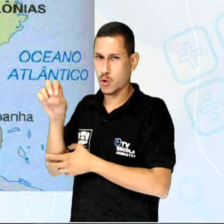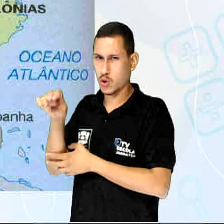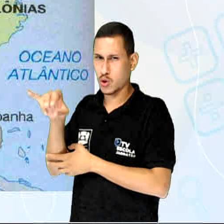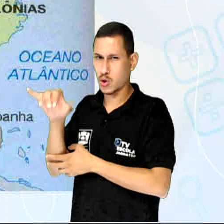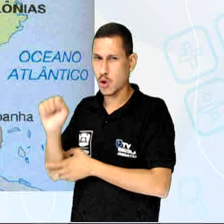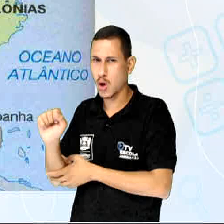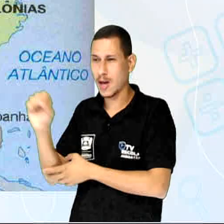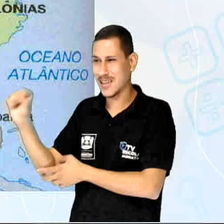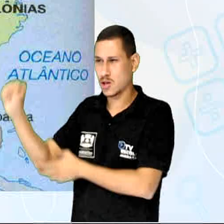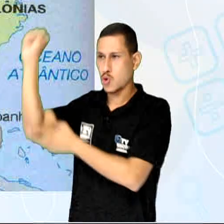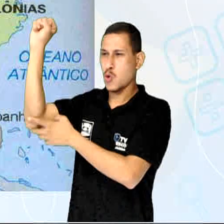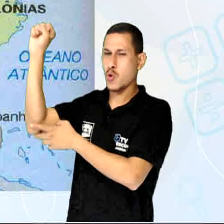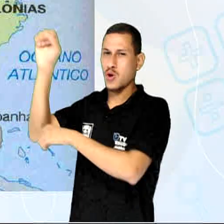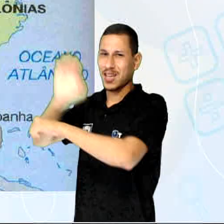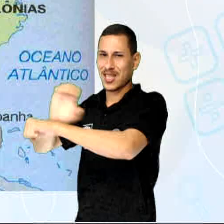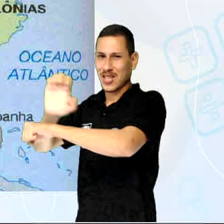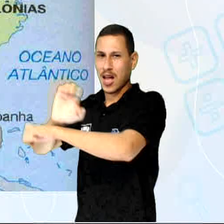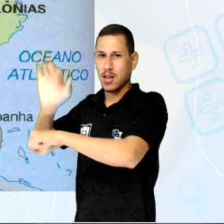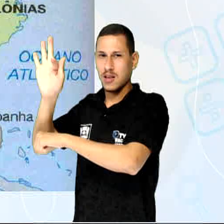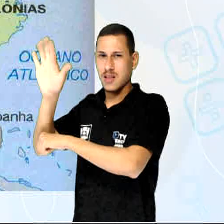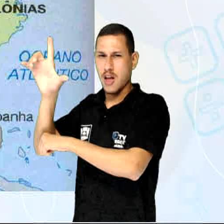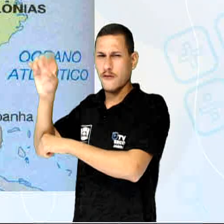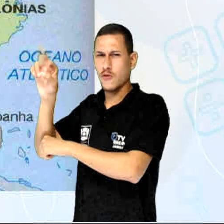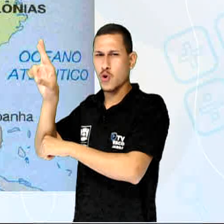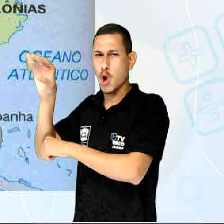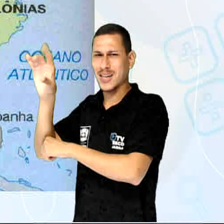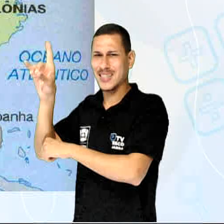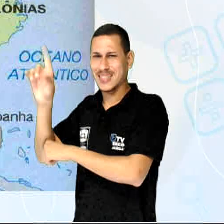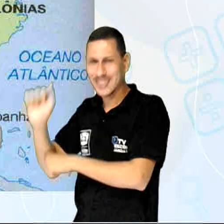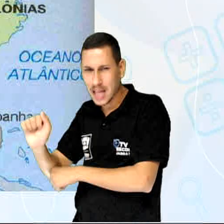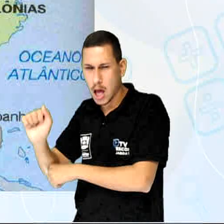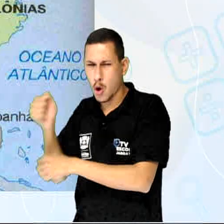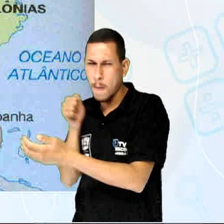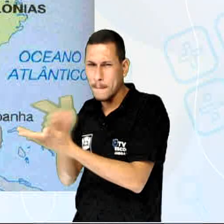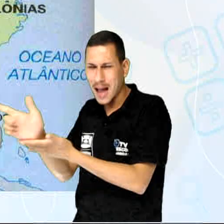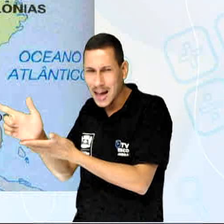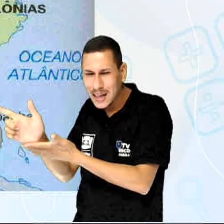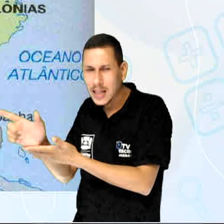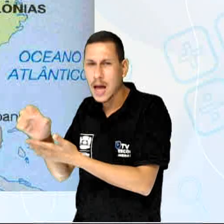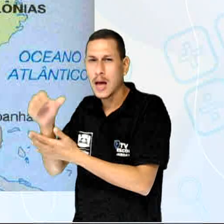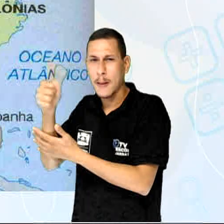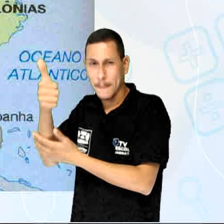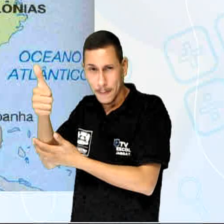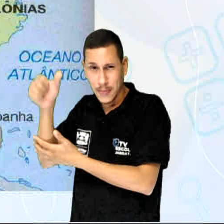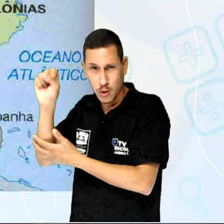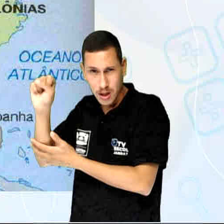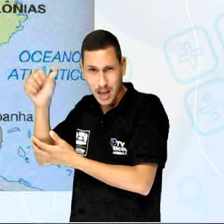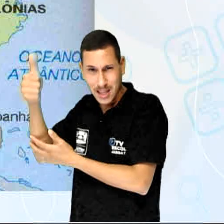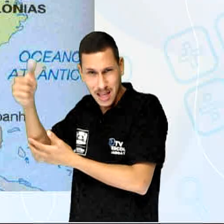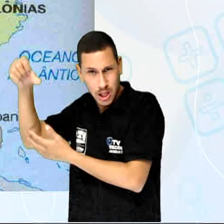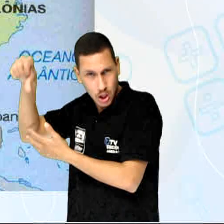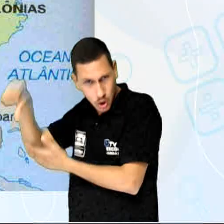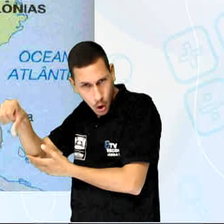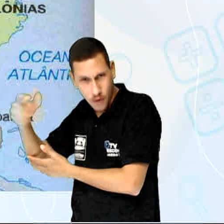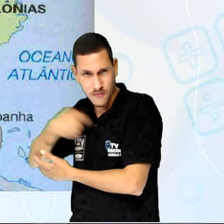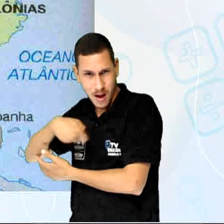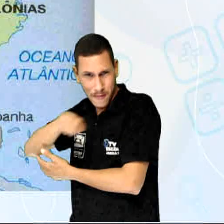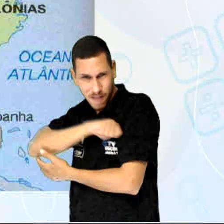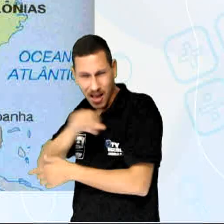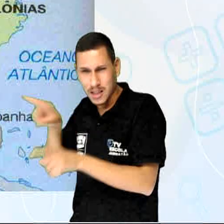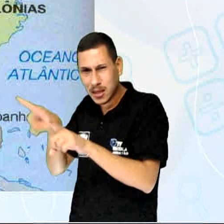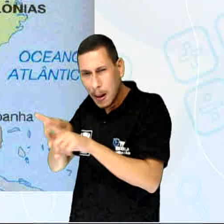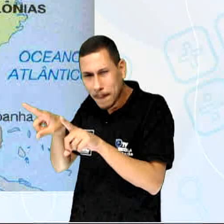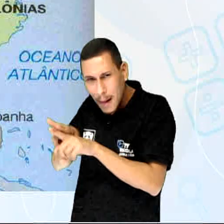sul a Flórida, que foi comprada em 1819 pela Espanha, parte central. Por meio do Tratado de Versalhes, a gente vai